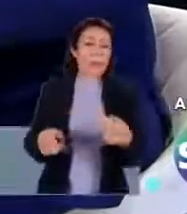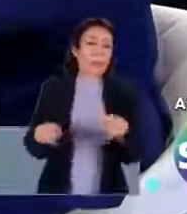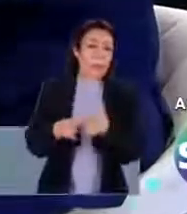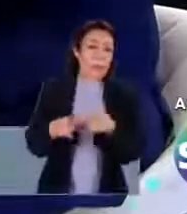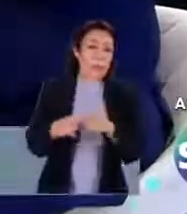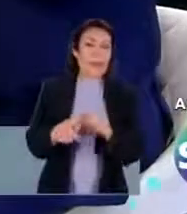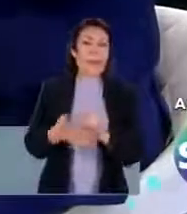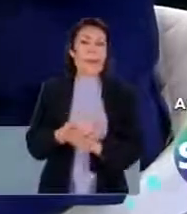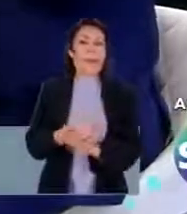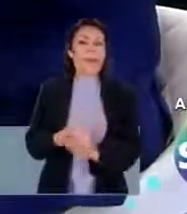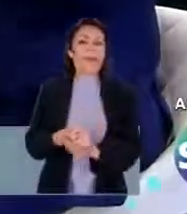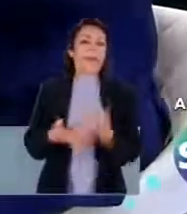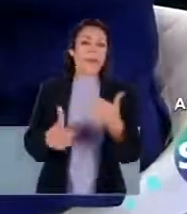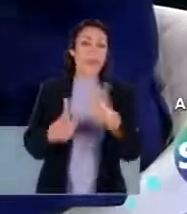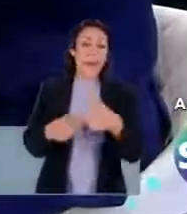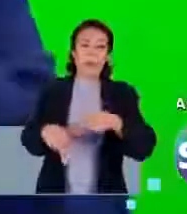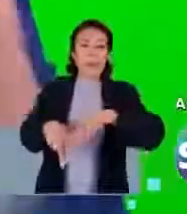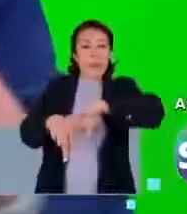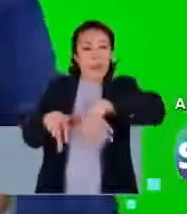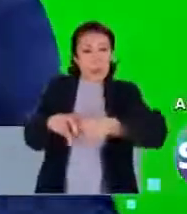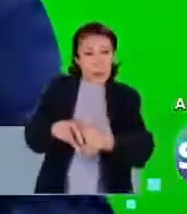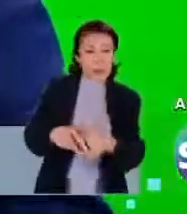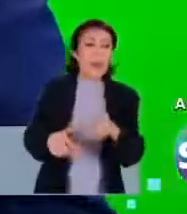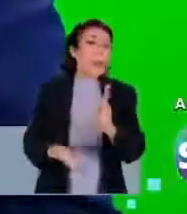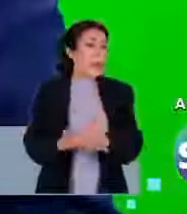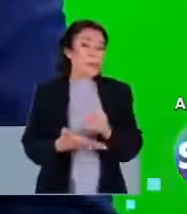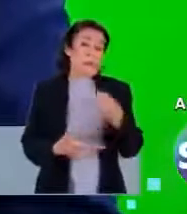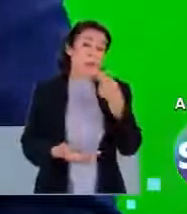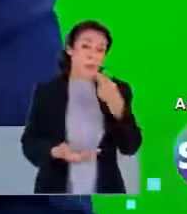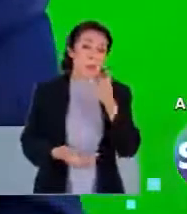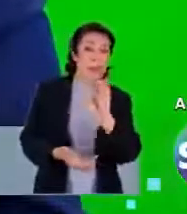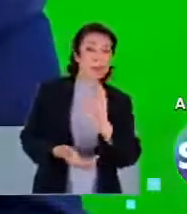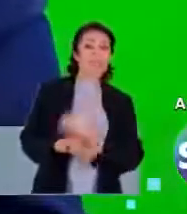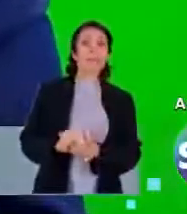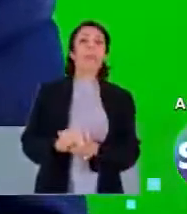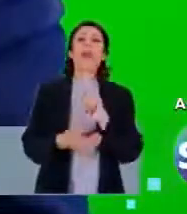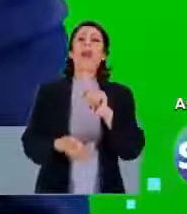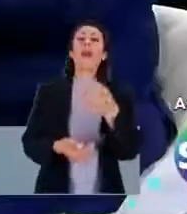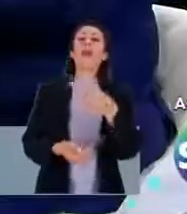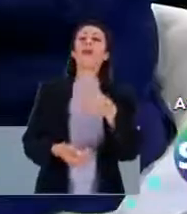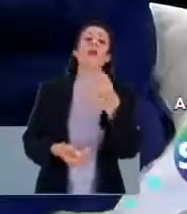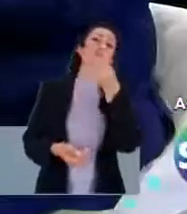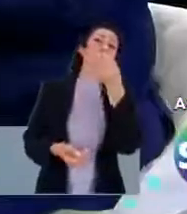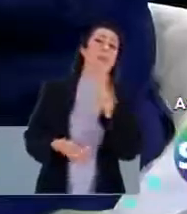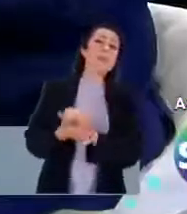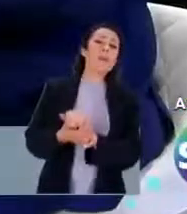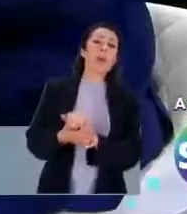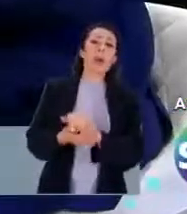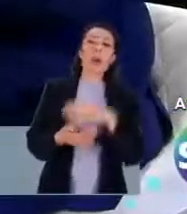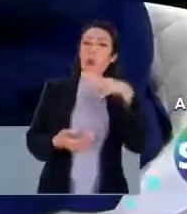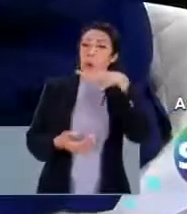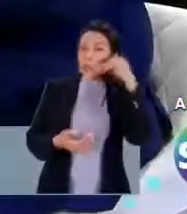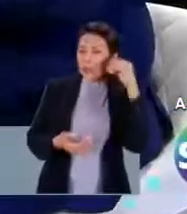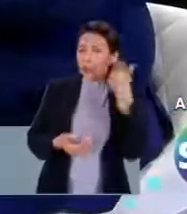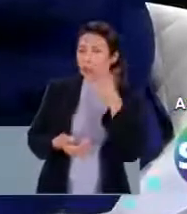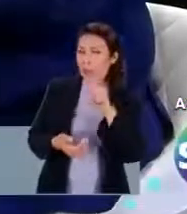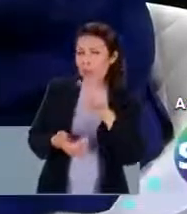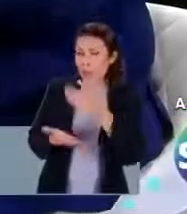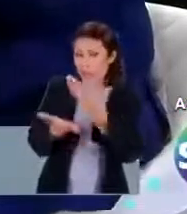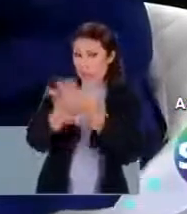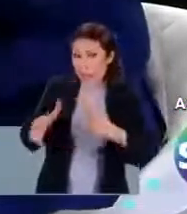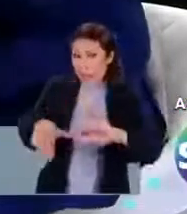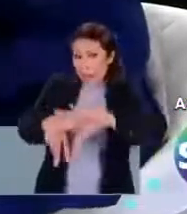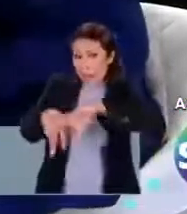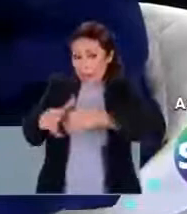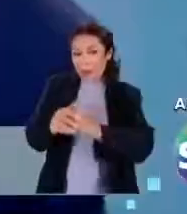fiscal opção a gente tá falando disso você acha que o Ciro consegue acabar com a corrupção